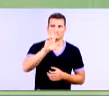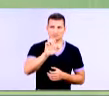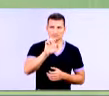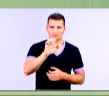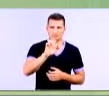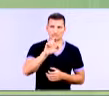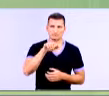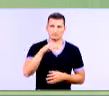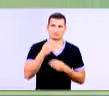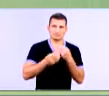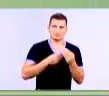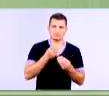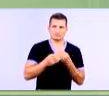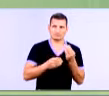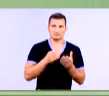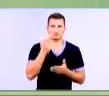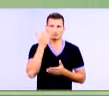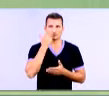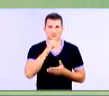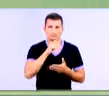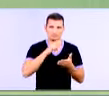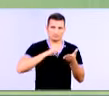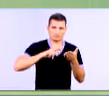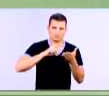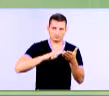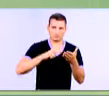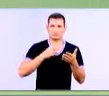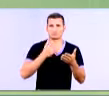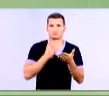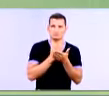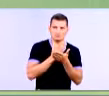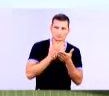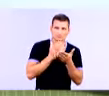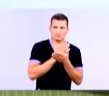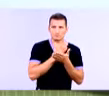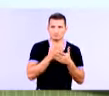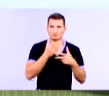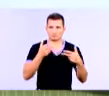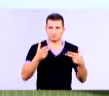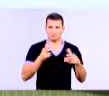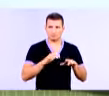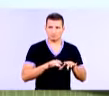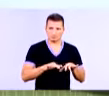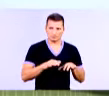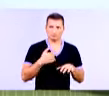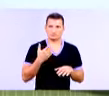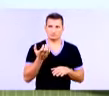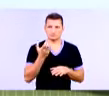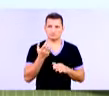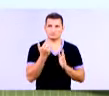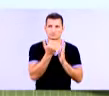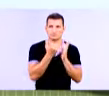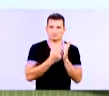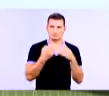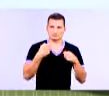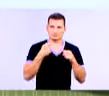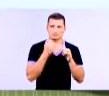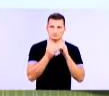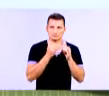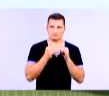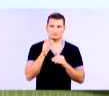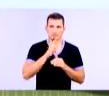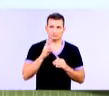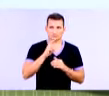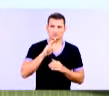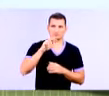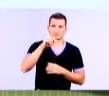as maneiras de a gente conseguir ler alguma coisa do teclado. Então, eu quero que o meu programa precise de uma informação do usuário,